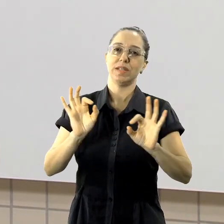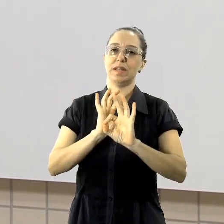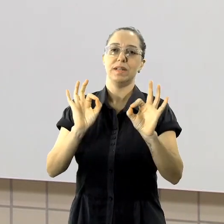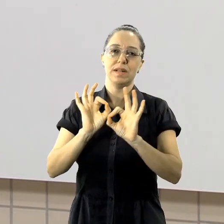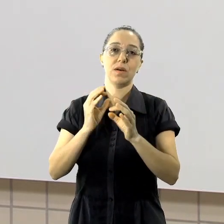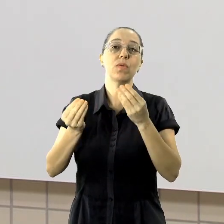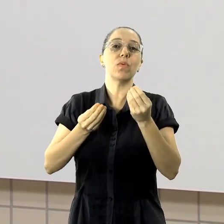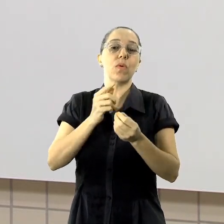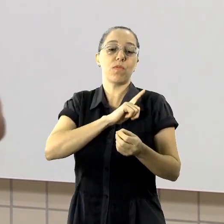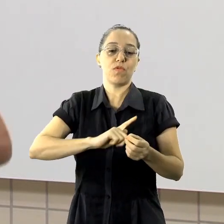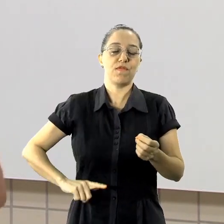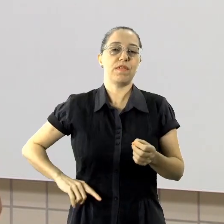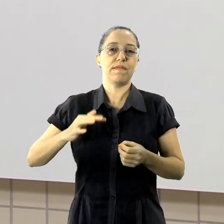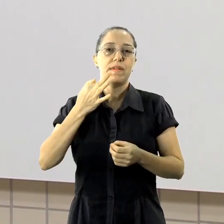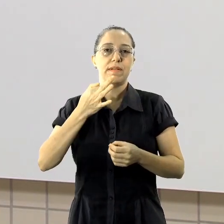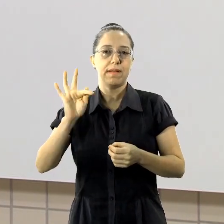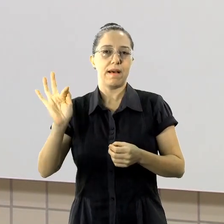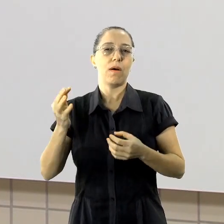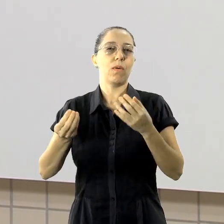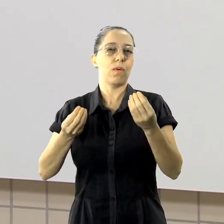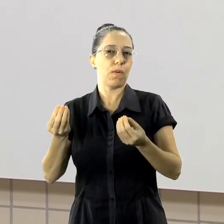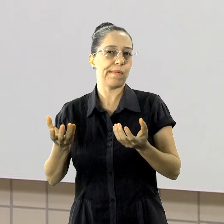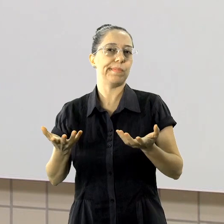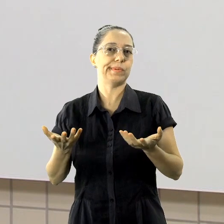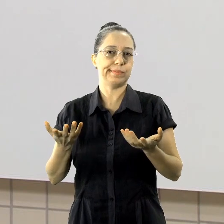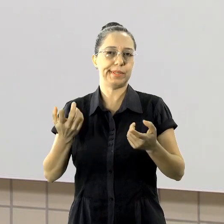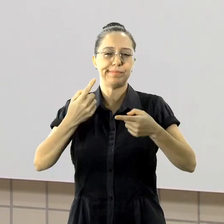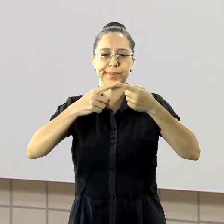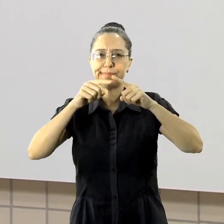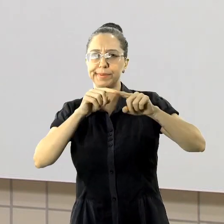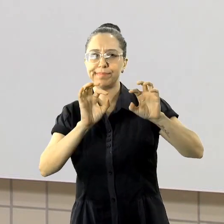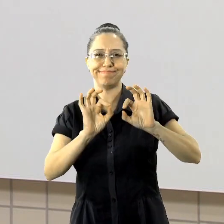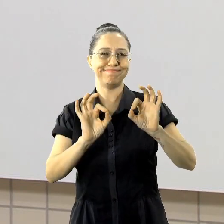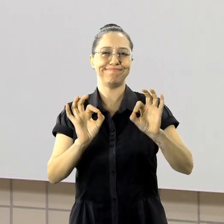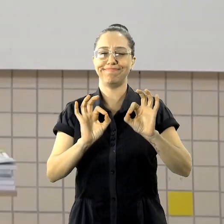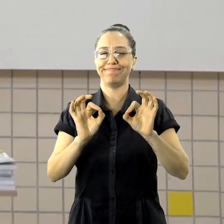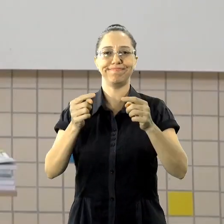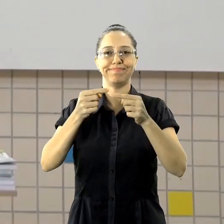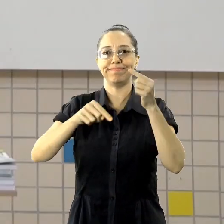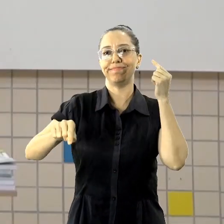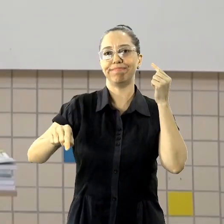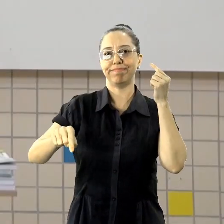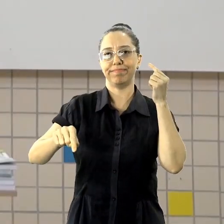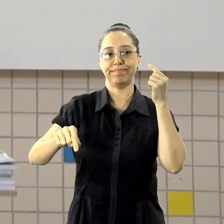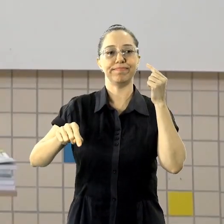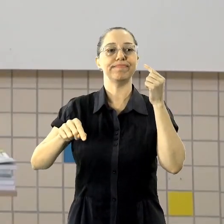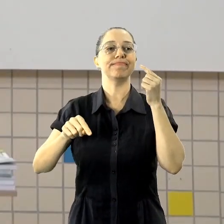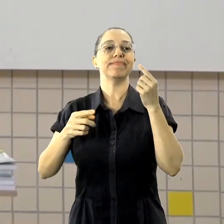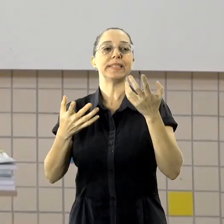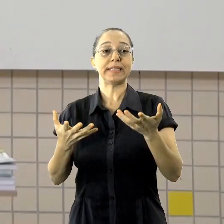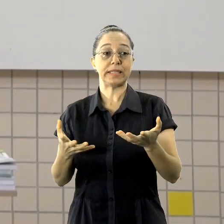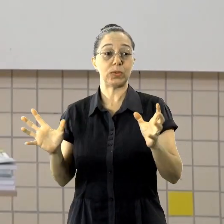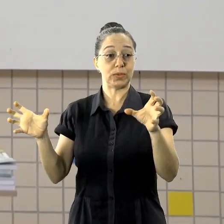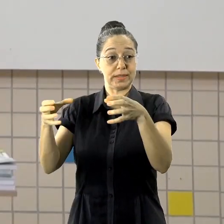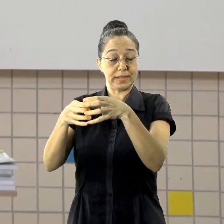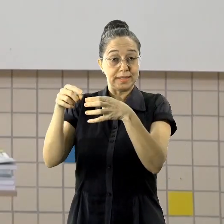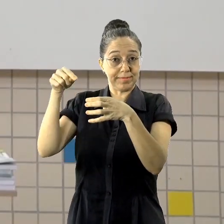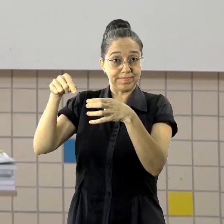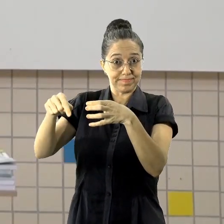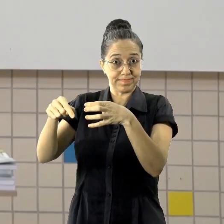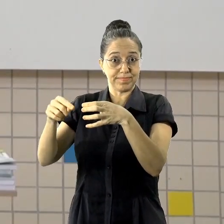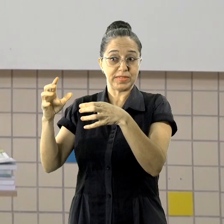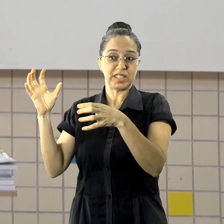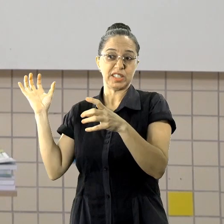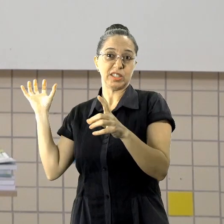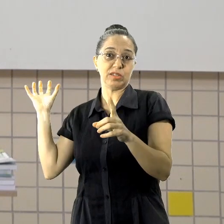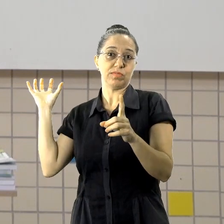vinha lidando com as questões da política e do exército. Eles decidiram se unir e invadiram um depósito